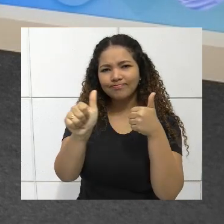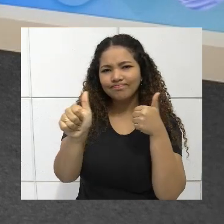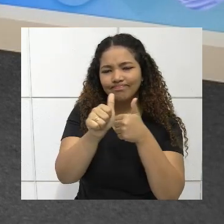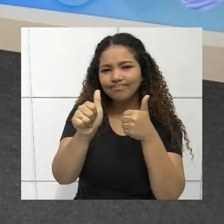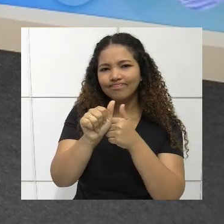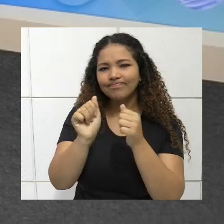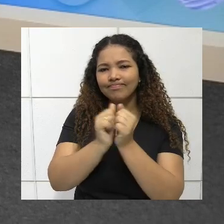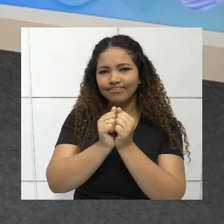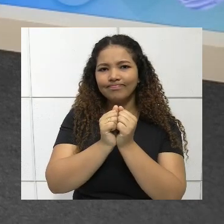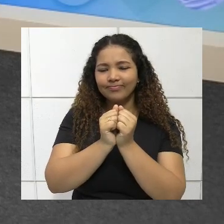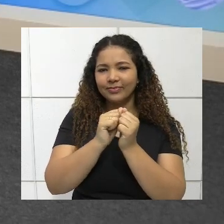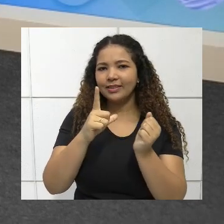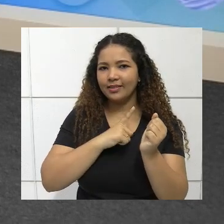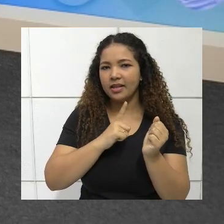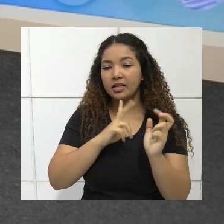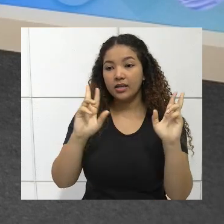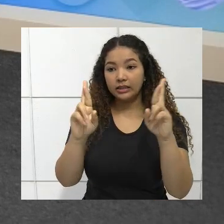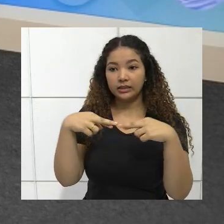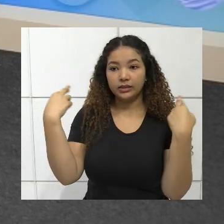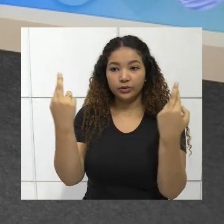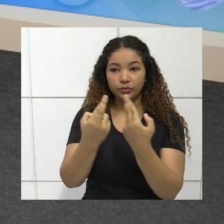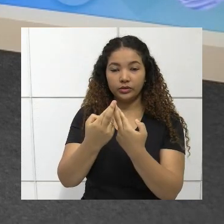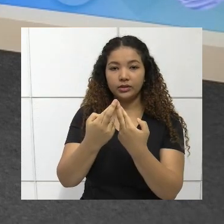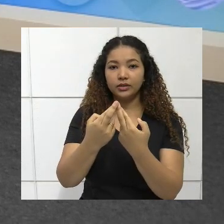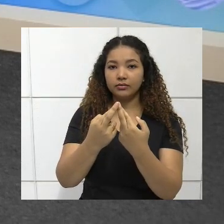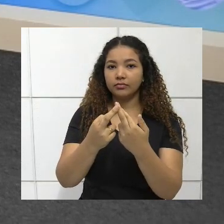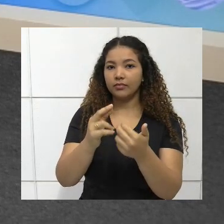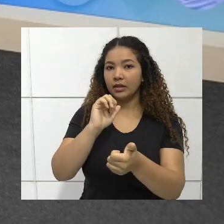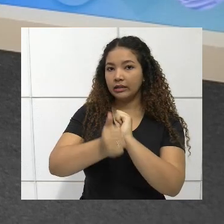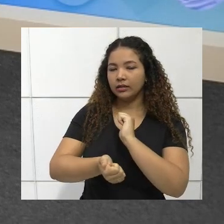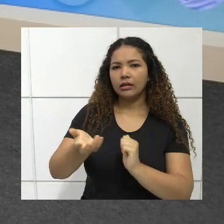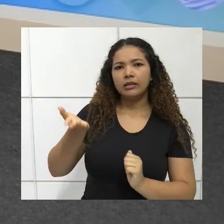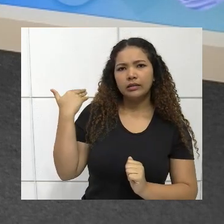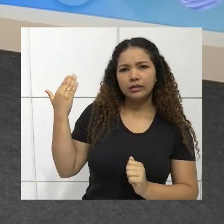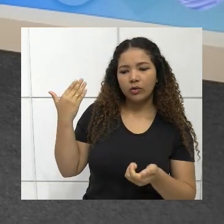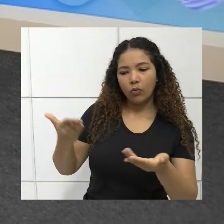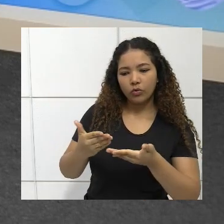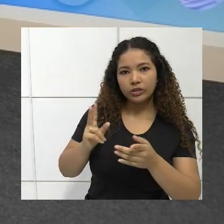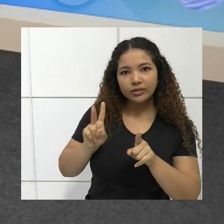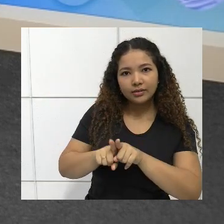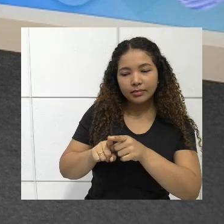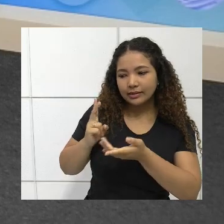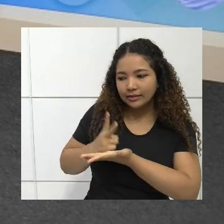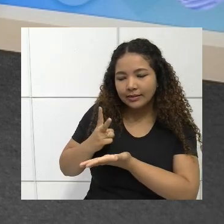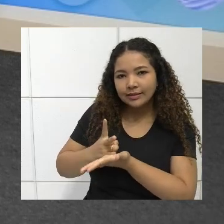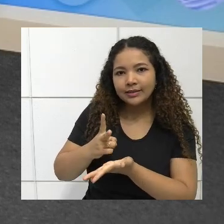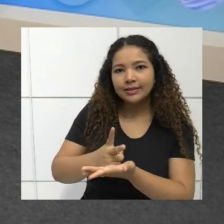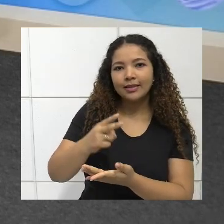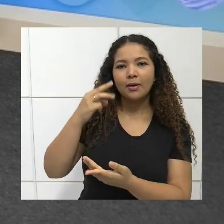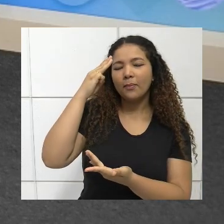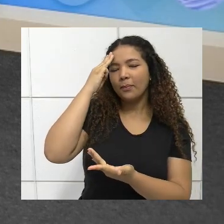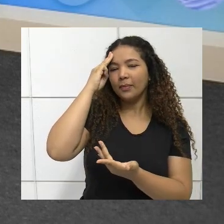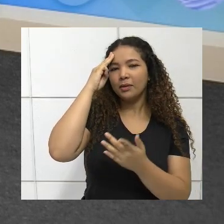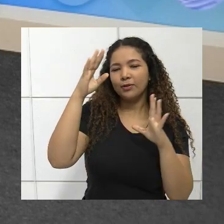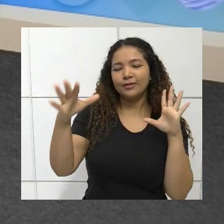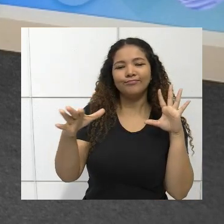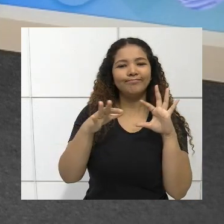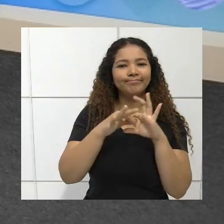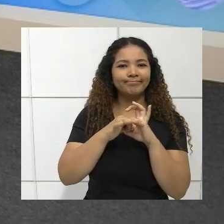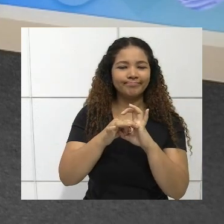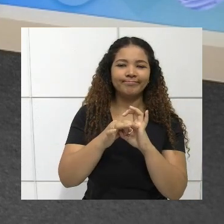né? Ele reúne craques de ontem, de hoje e de sempre. Por quê? Porque ficarão na nossa memória sempre,